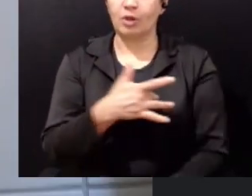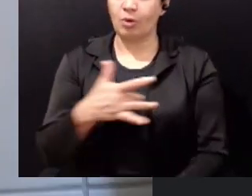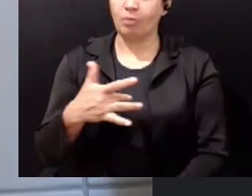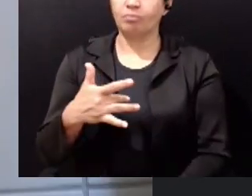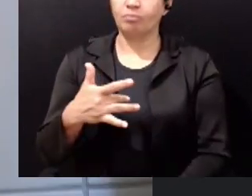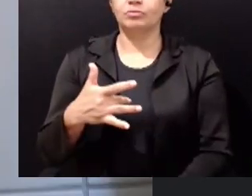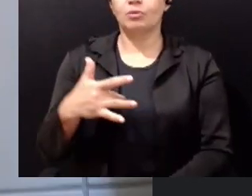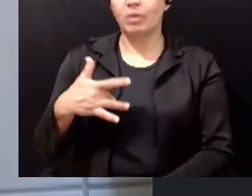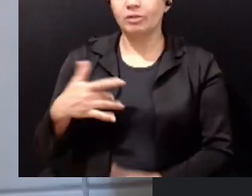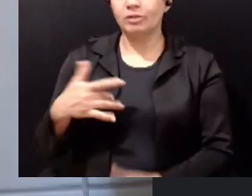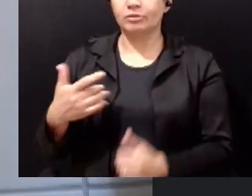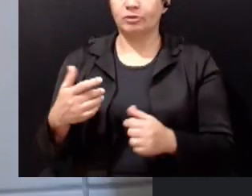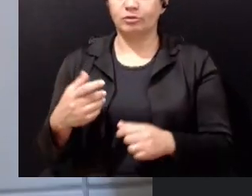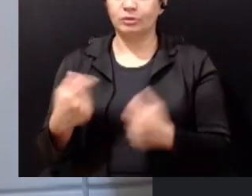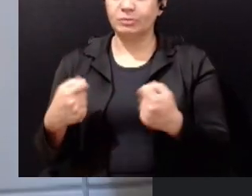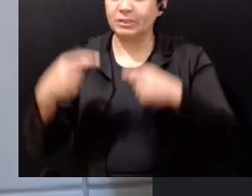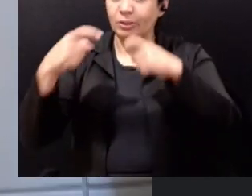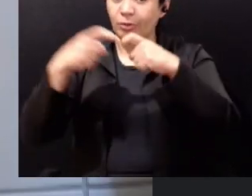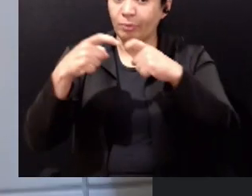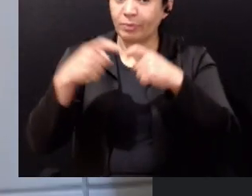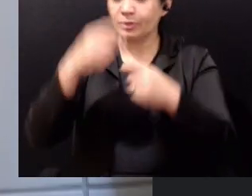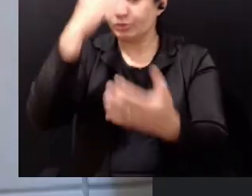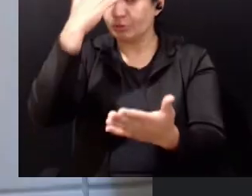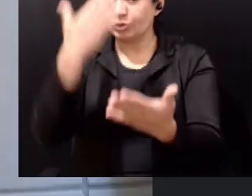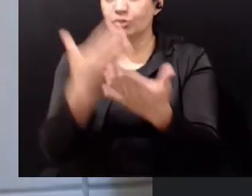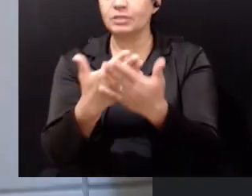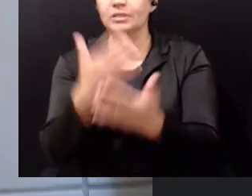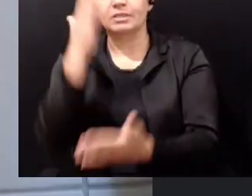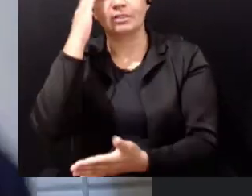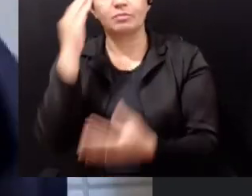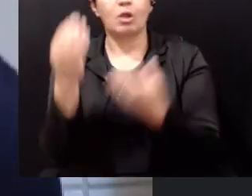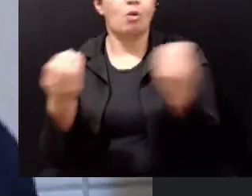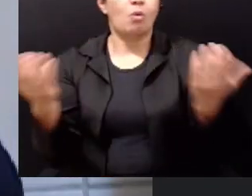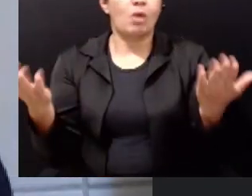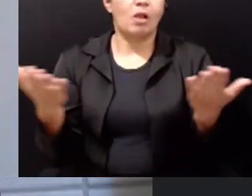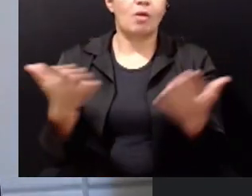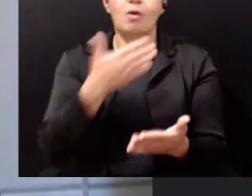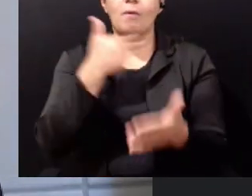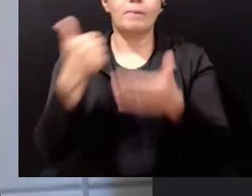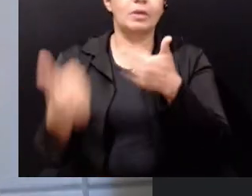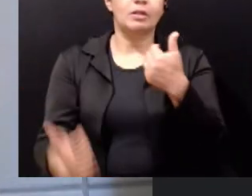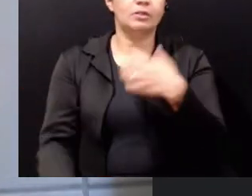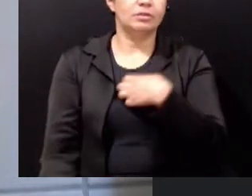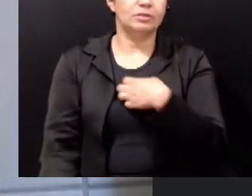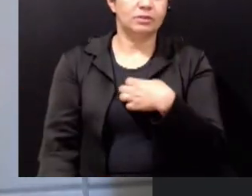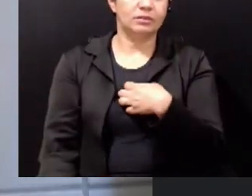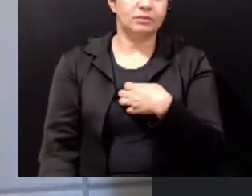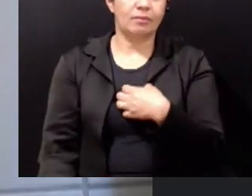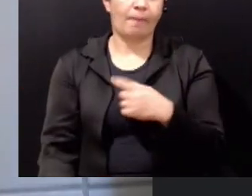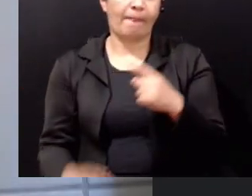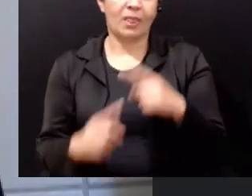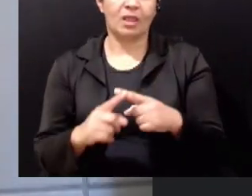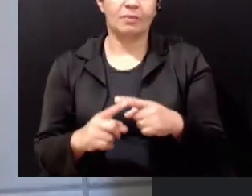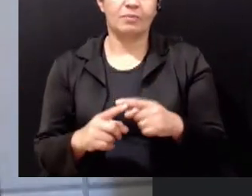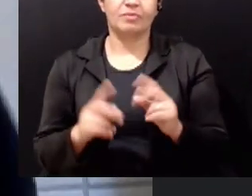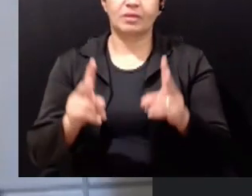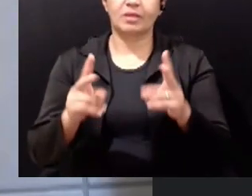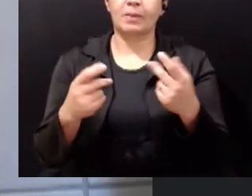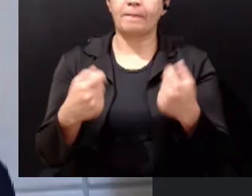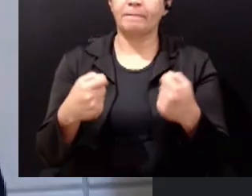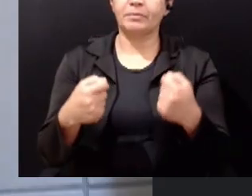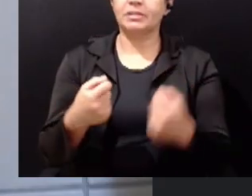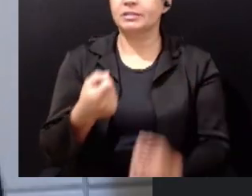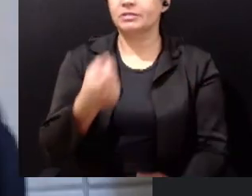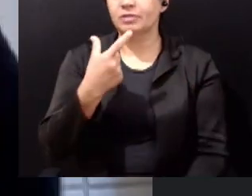com ele para saber, sabe, qual que é a melhor conduta, né? Que nem sempre quer dizer assim, que vai ser necessário um remédio,